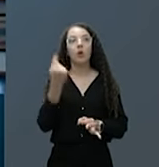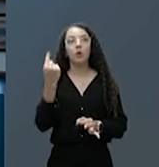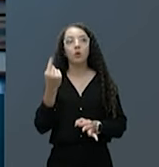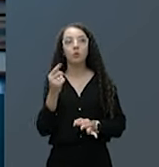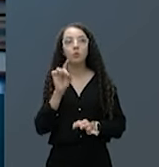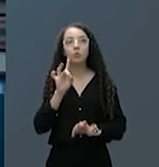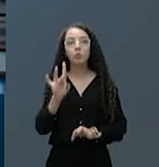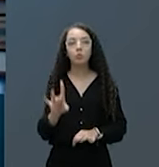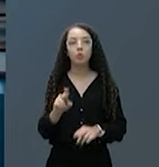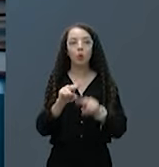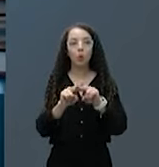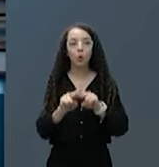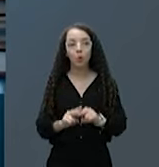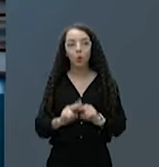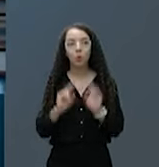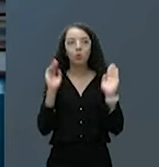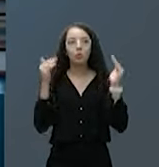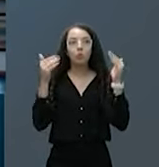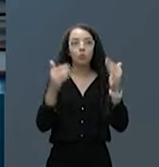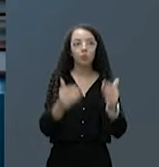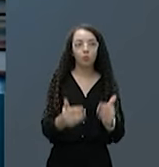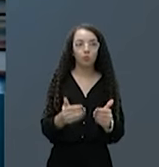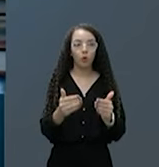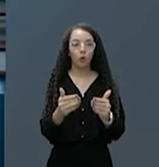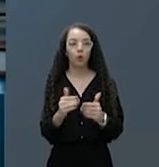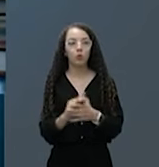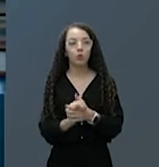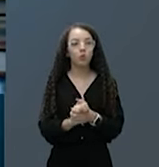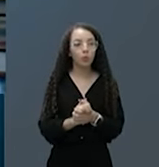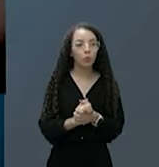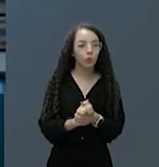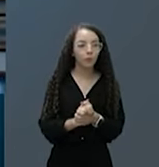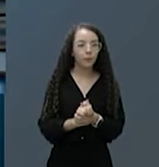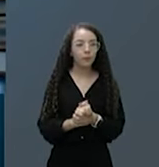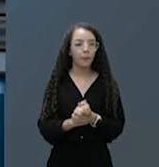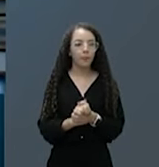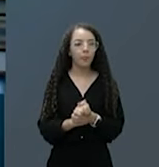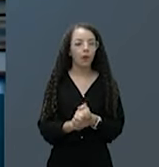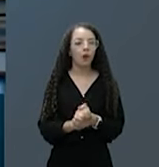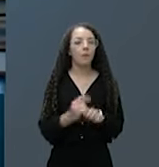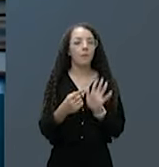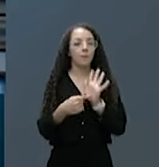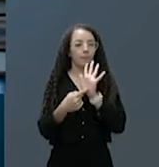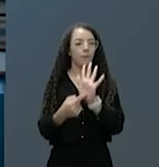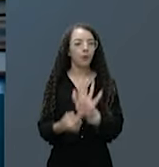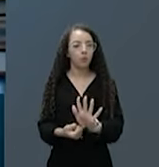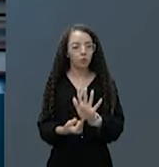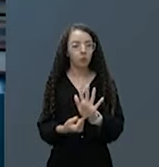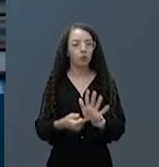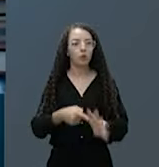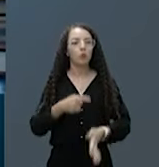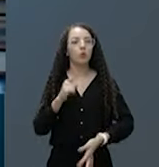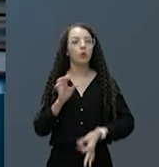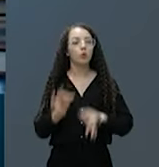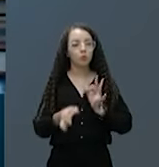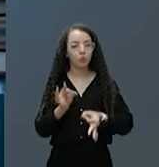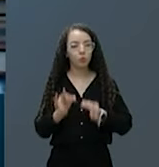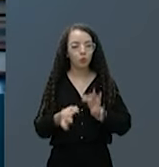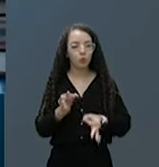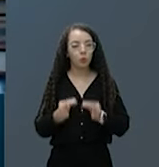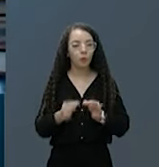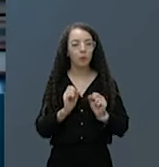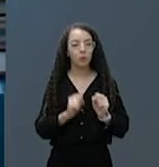exclusivamente com base em jurisprudência dominante. Essa menção à jurisprudência dominante não foi repetida no âmbito